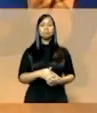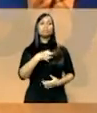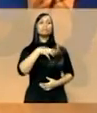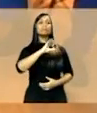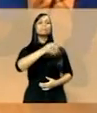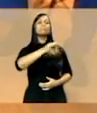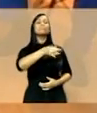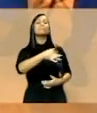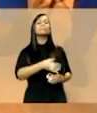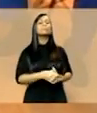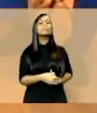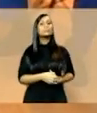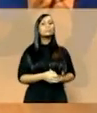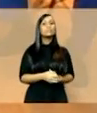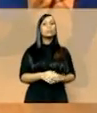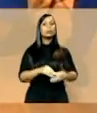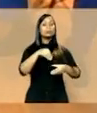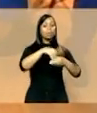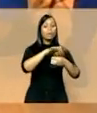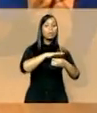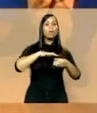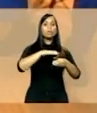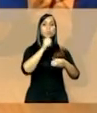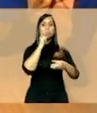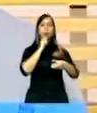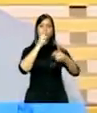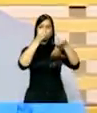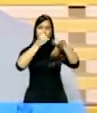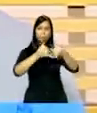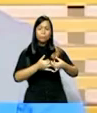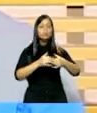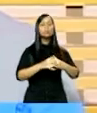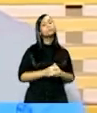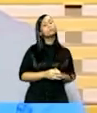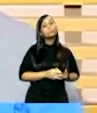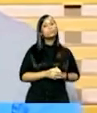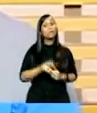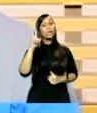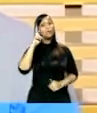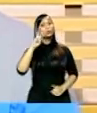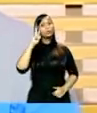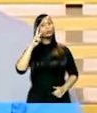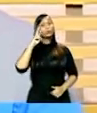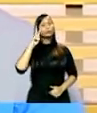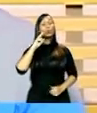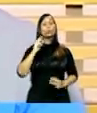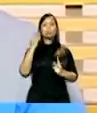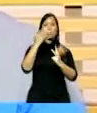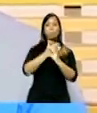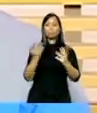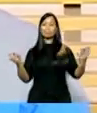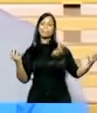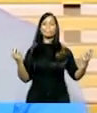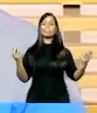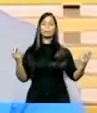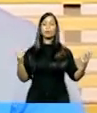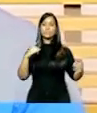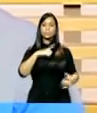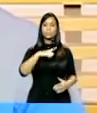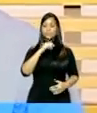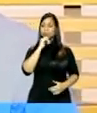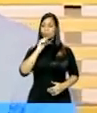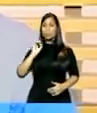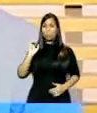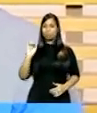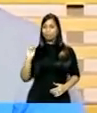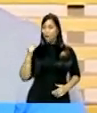sinto bastante isso, inclusive dentro do que a Mara acabou de colocar, essa história do em cima do muro, né? Veja bem, quando você tem um clima de